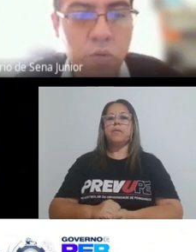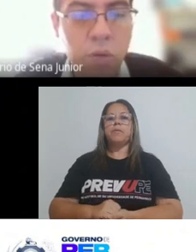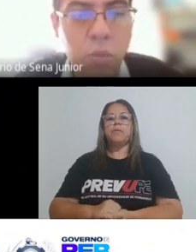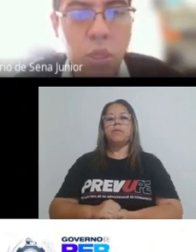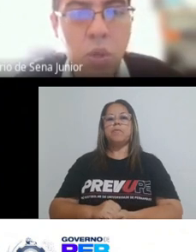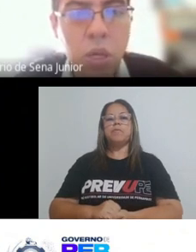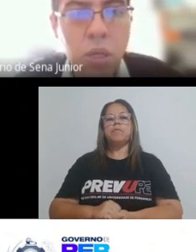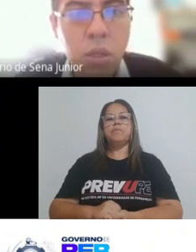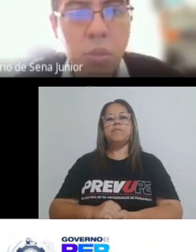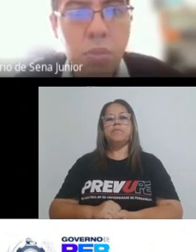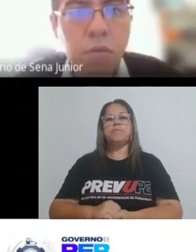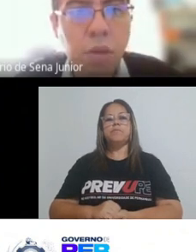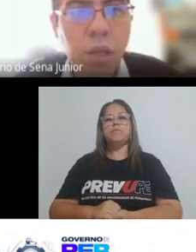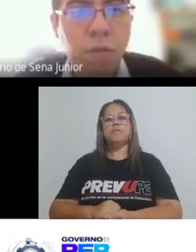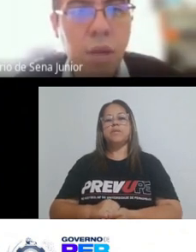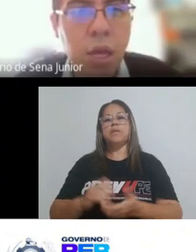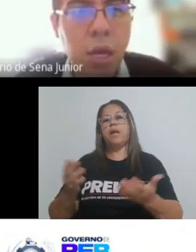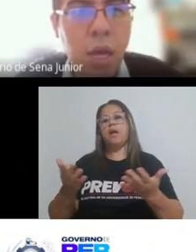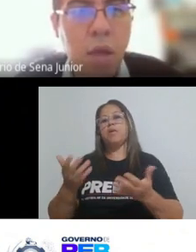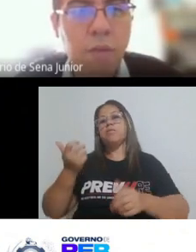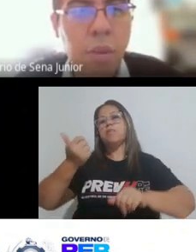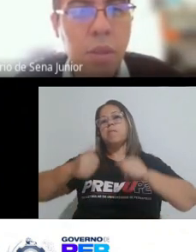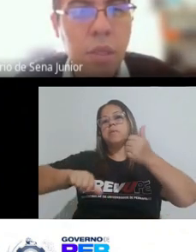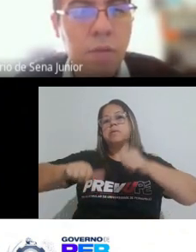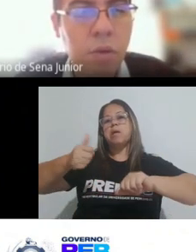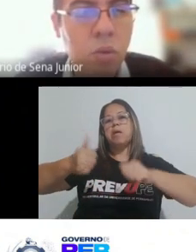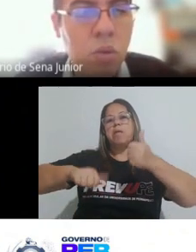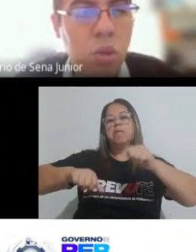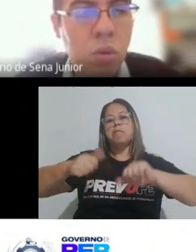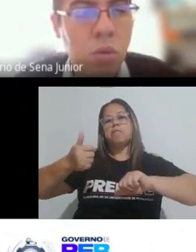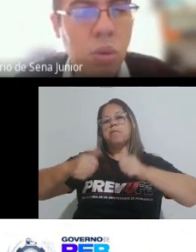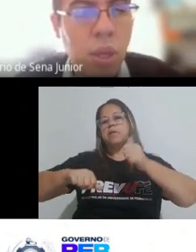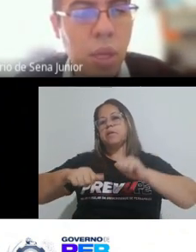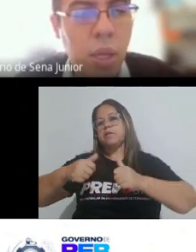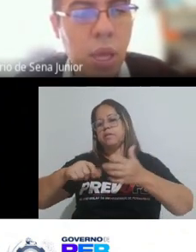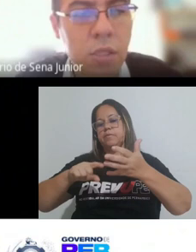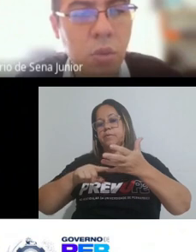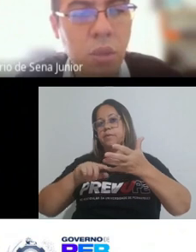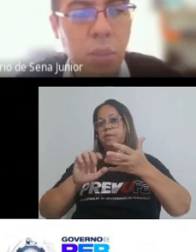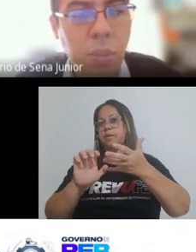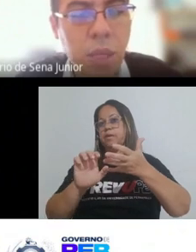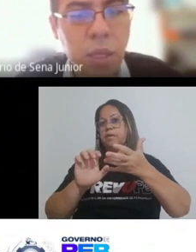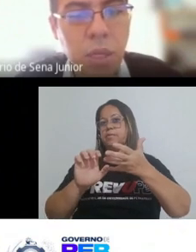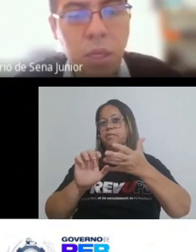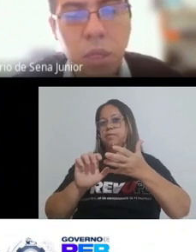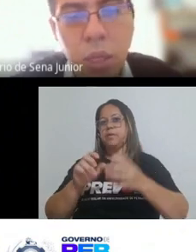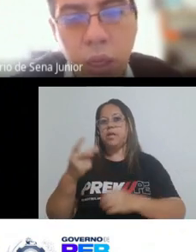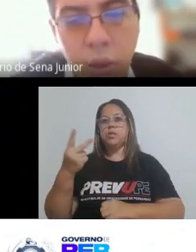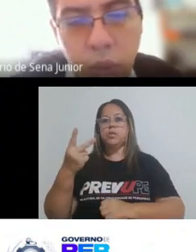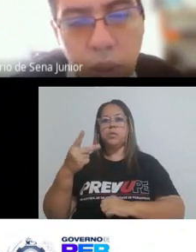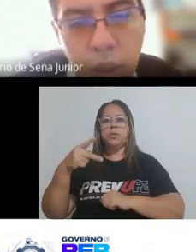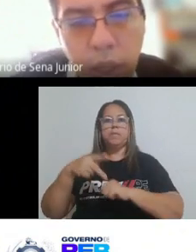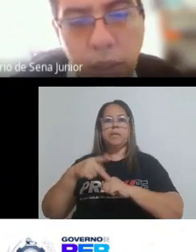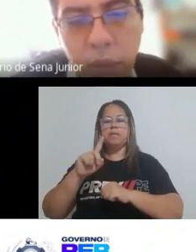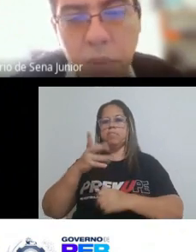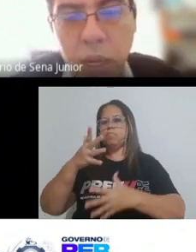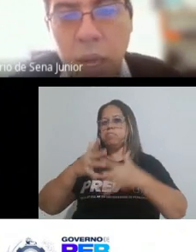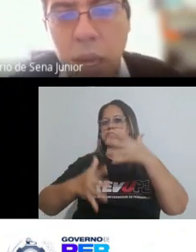Vamos agora, por fim, avaliar a afirmativa do conteúdo E. A segunda pedra não